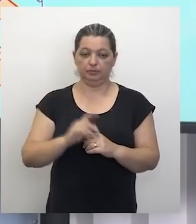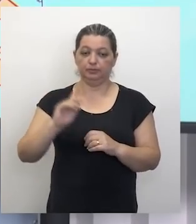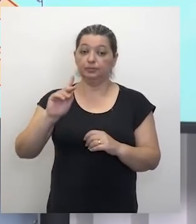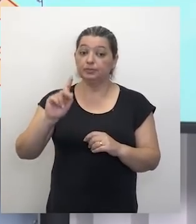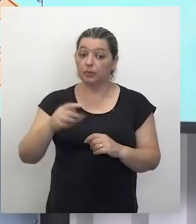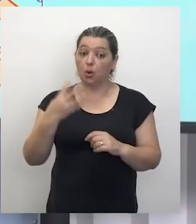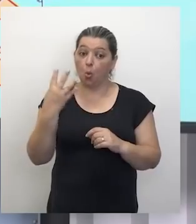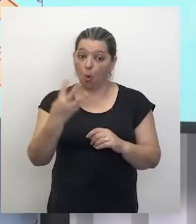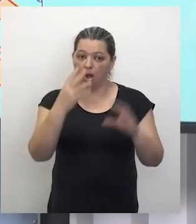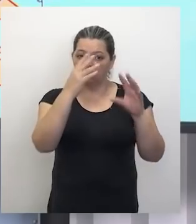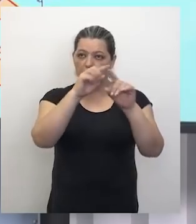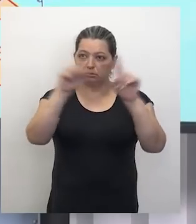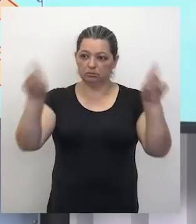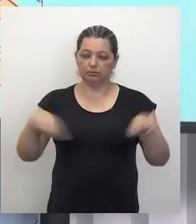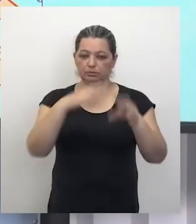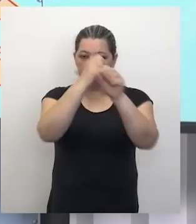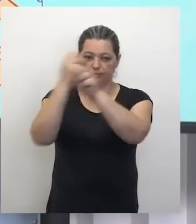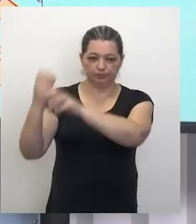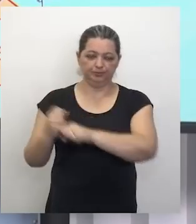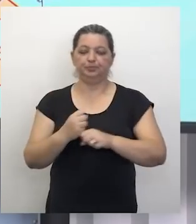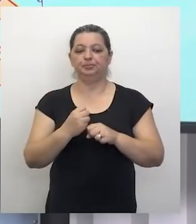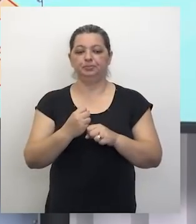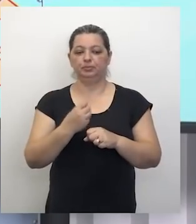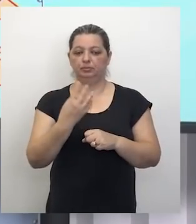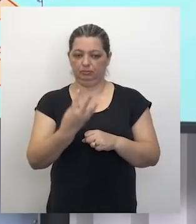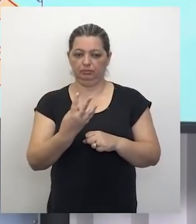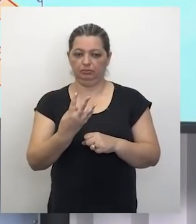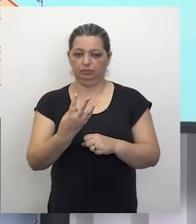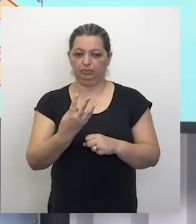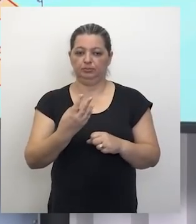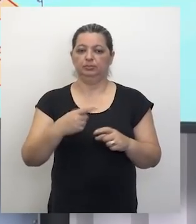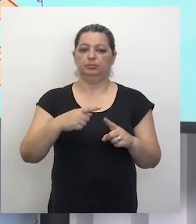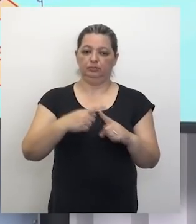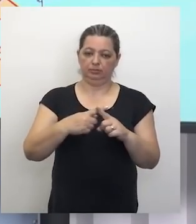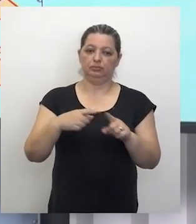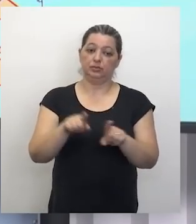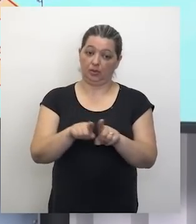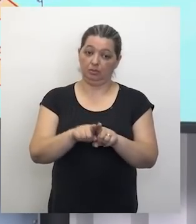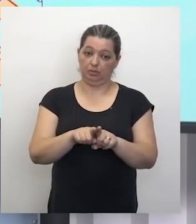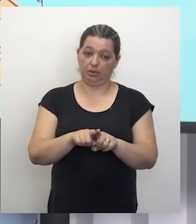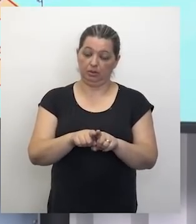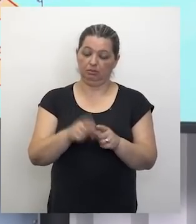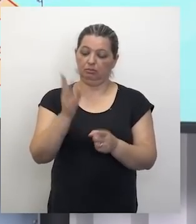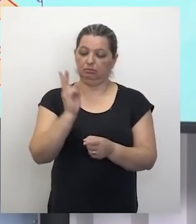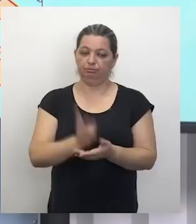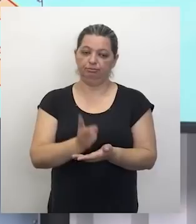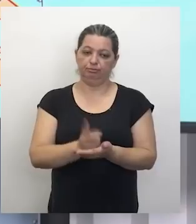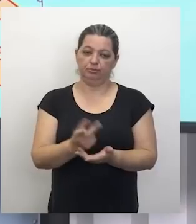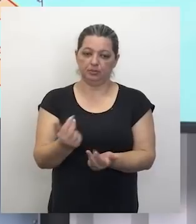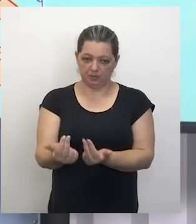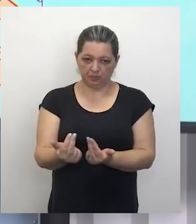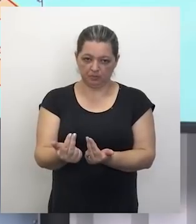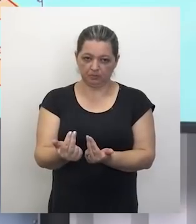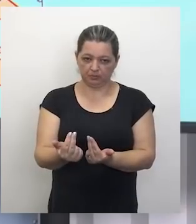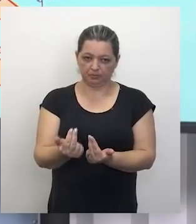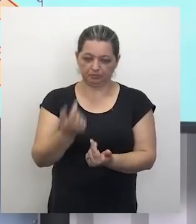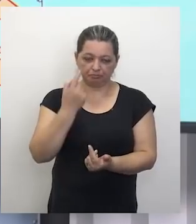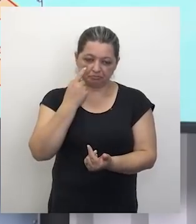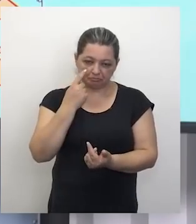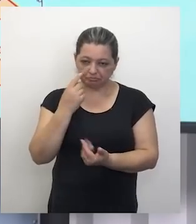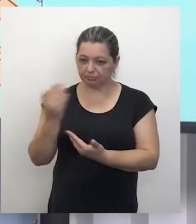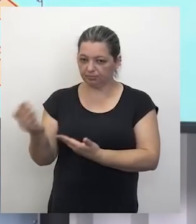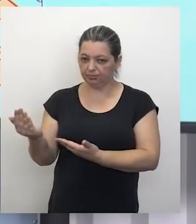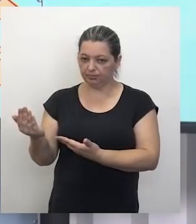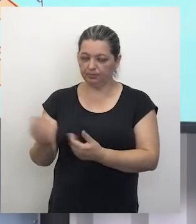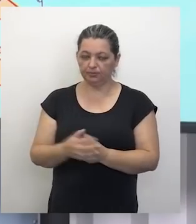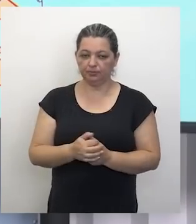quadriplicou o lado, o perímetro também. Então, a razão de semelhança, ela se mantém quando a gente olha para os perímetros. Mas